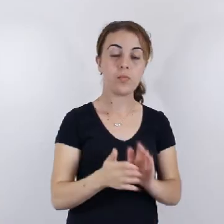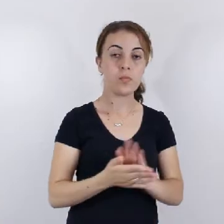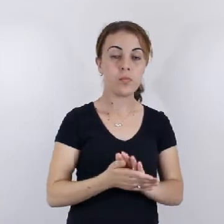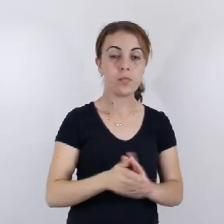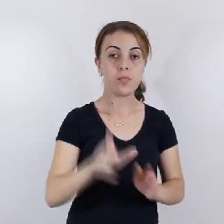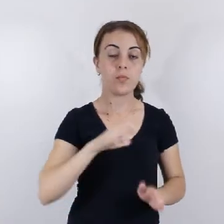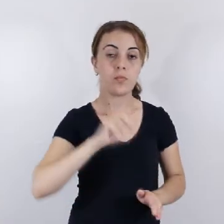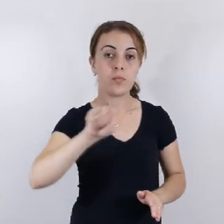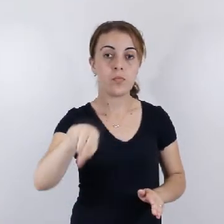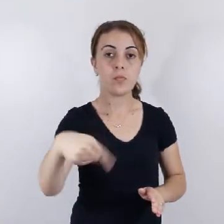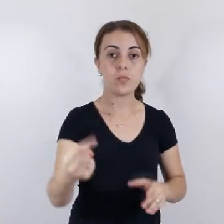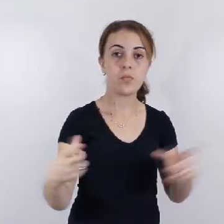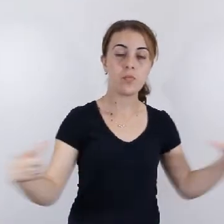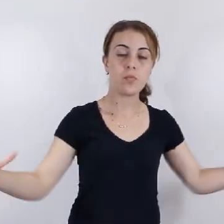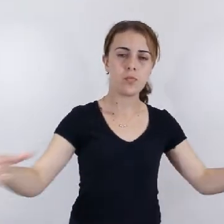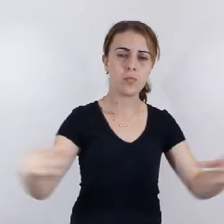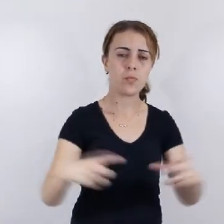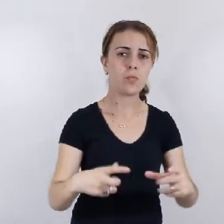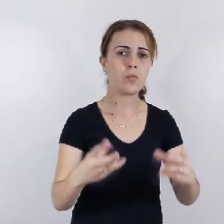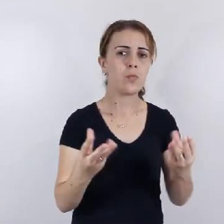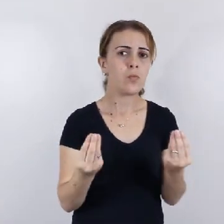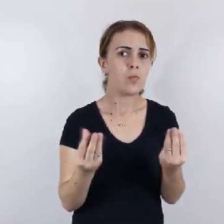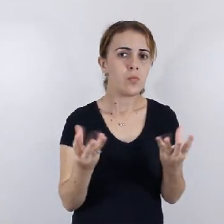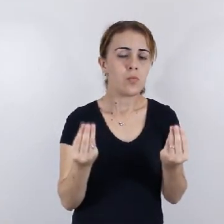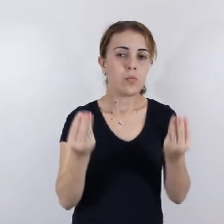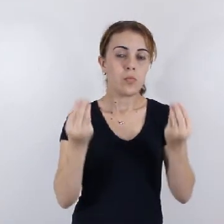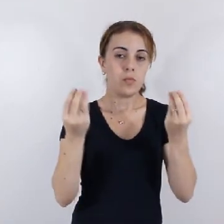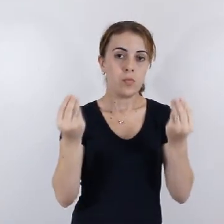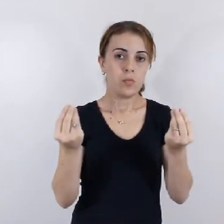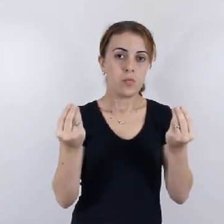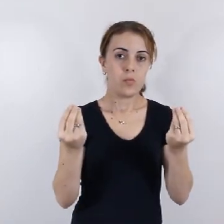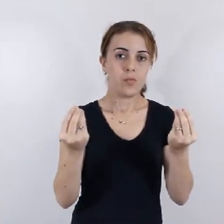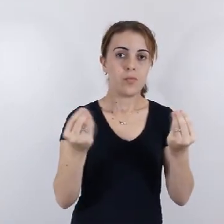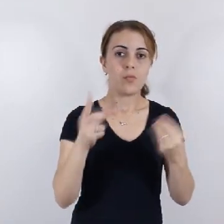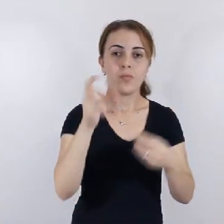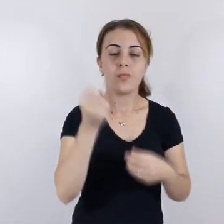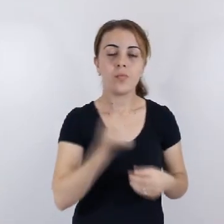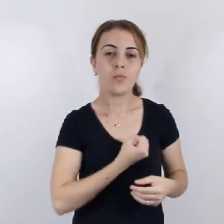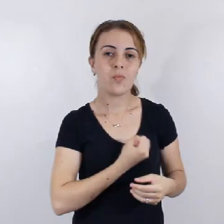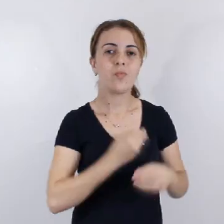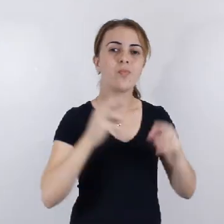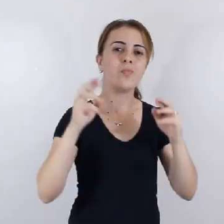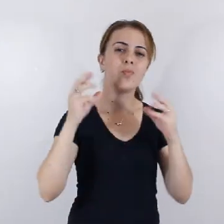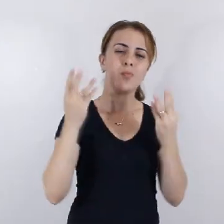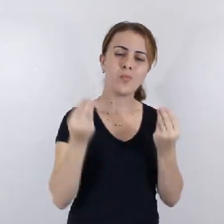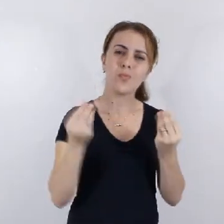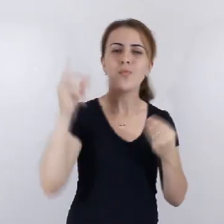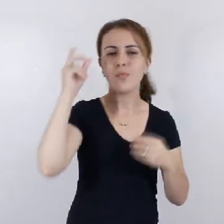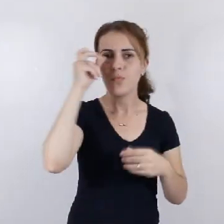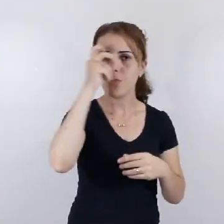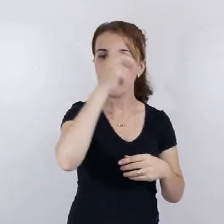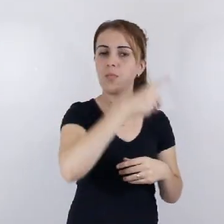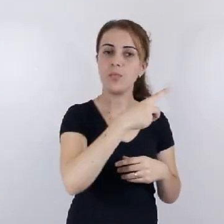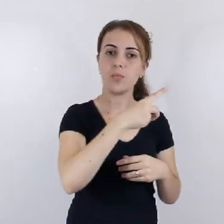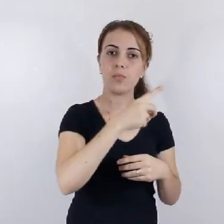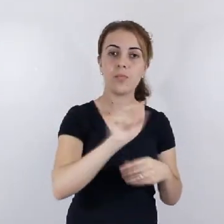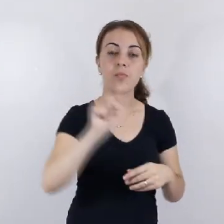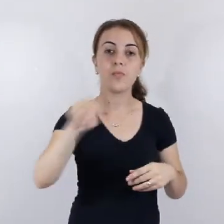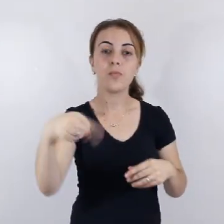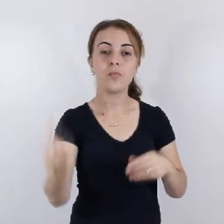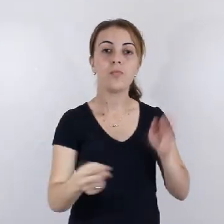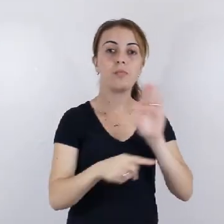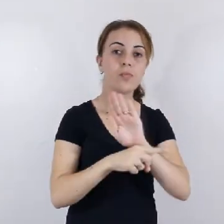letra R. Existe um conjunto ainda maior que o dos números reais, que é o conjunto dos números